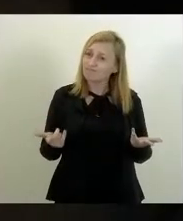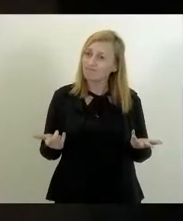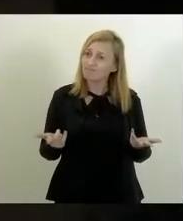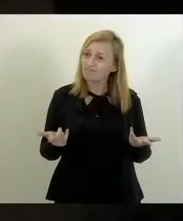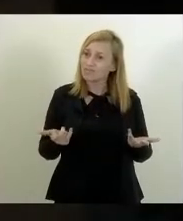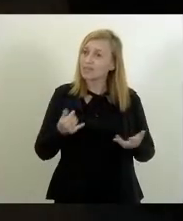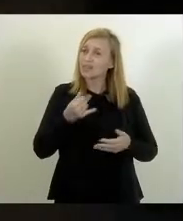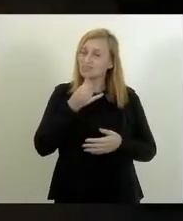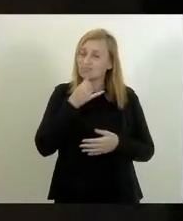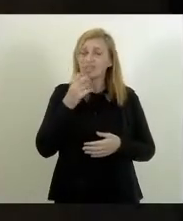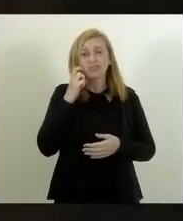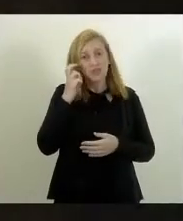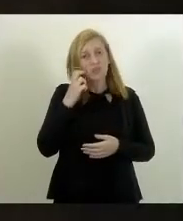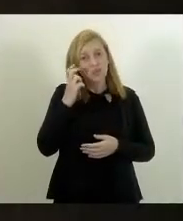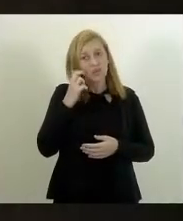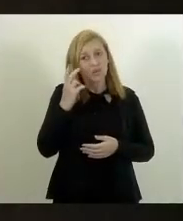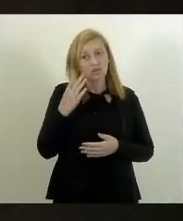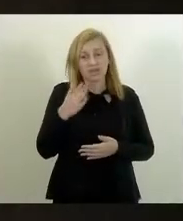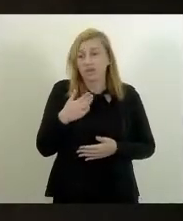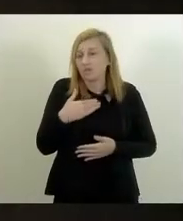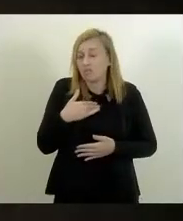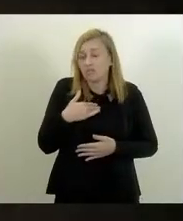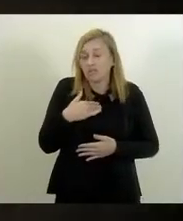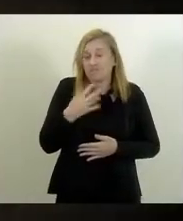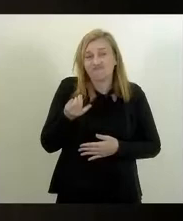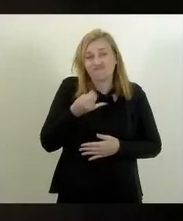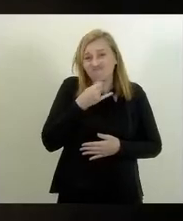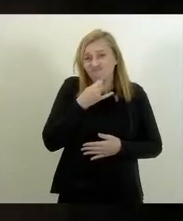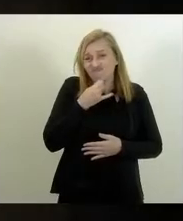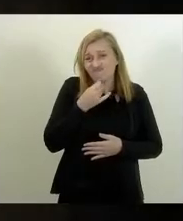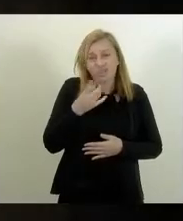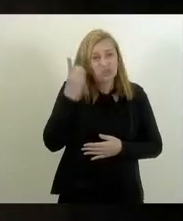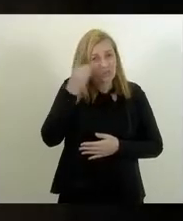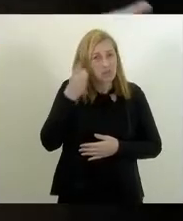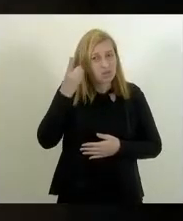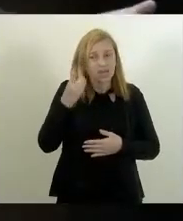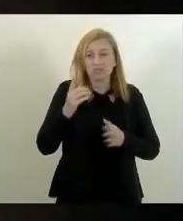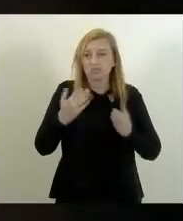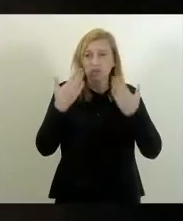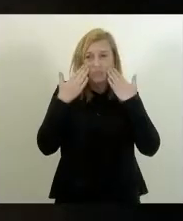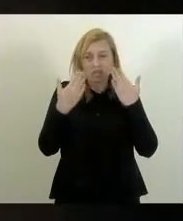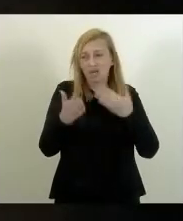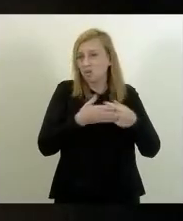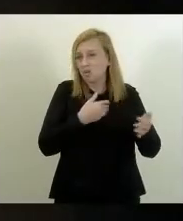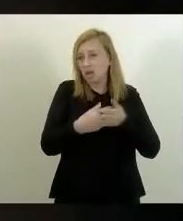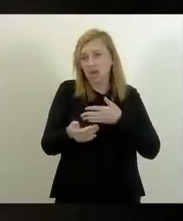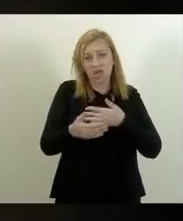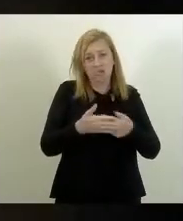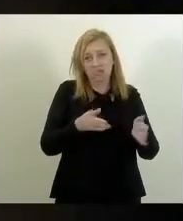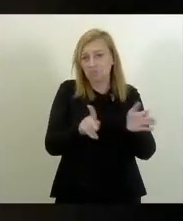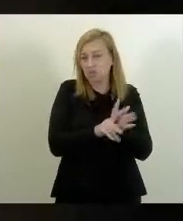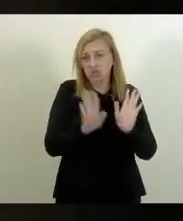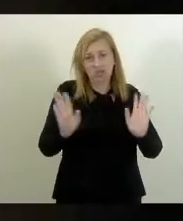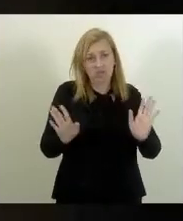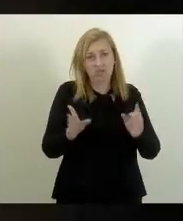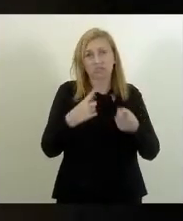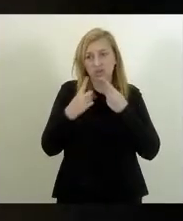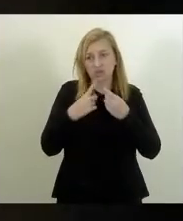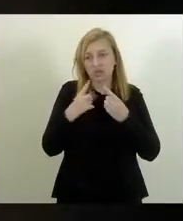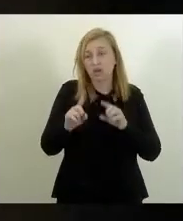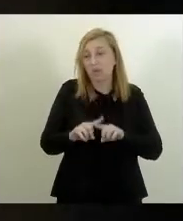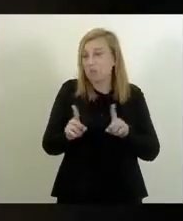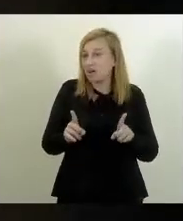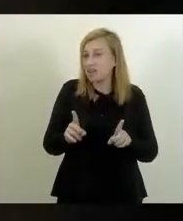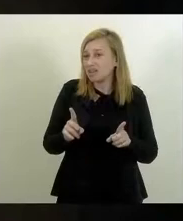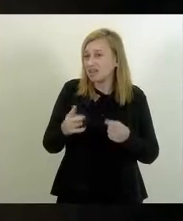é constrangedor, para mim é um monstrengo. Os deputados podem apresentar qualquer projeto, nós temos que discuti-lo aqui e votá-lo, mas eu quero dizer que não se trata